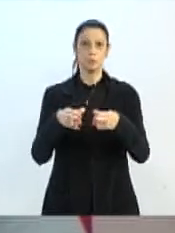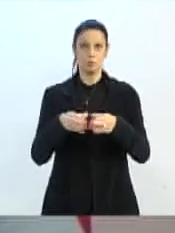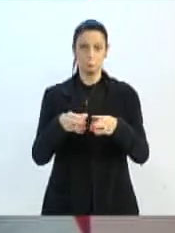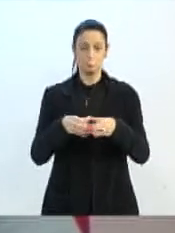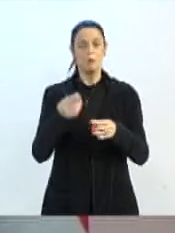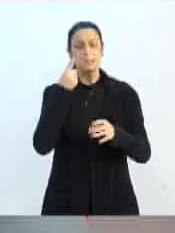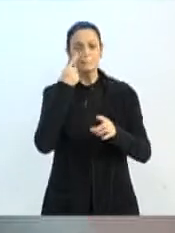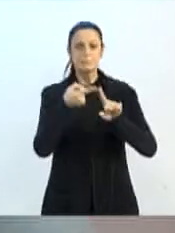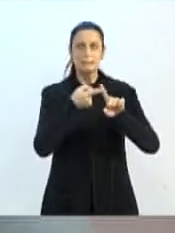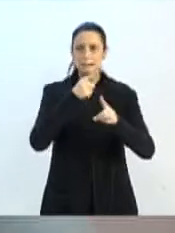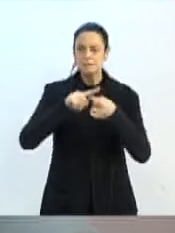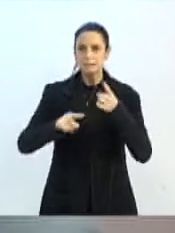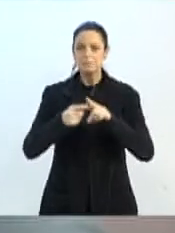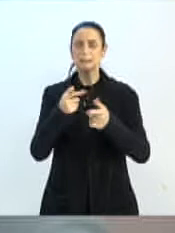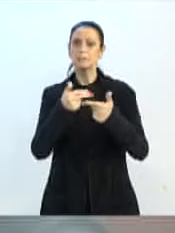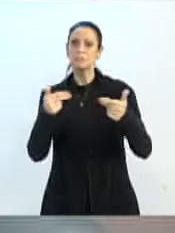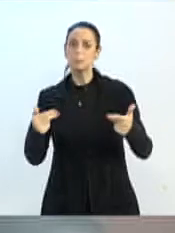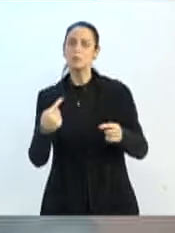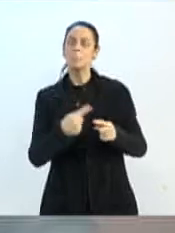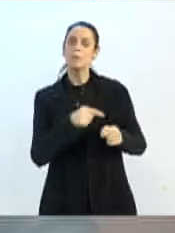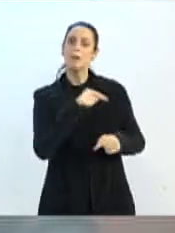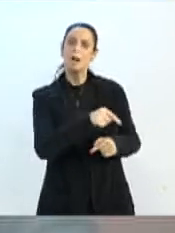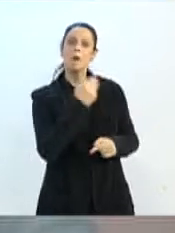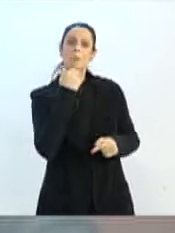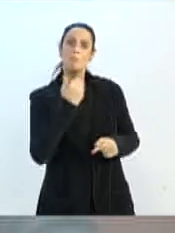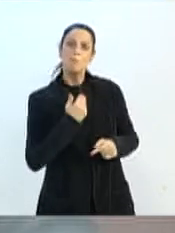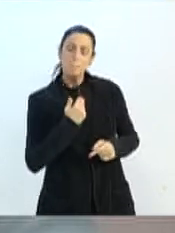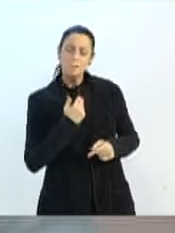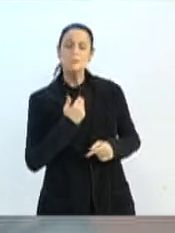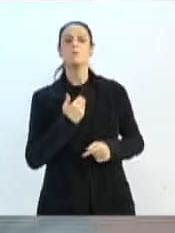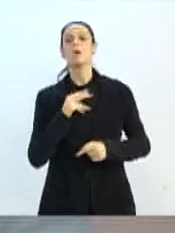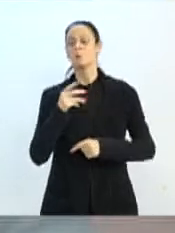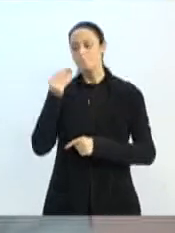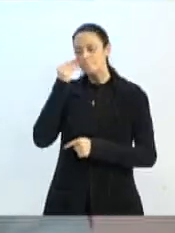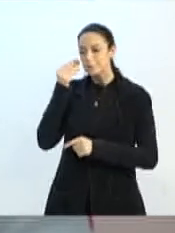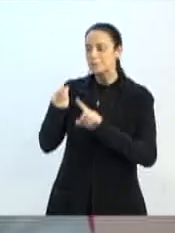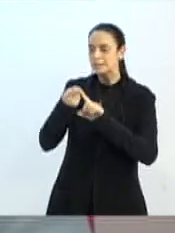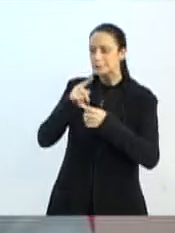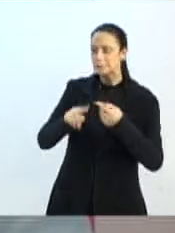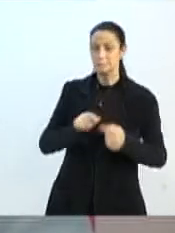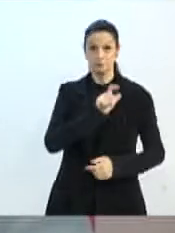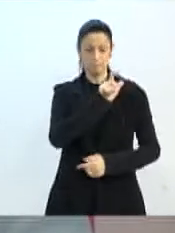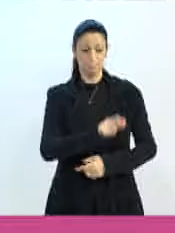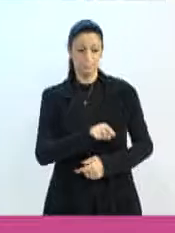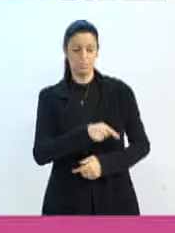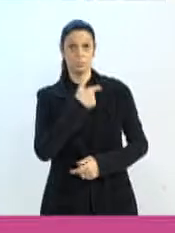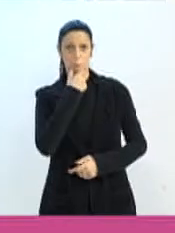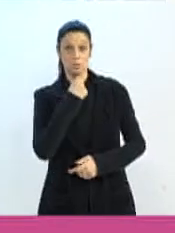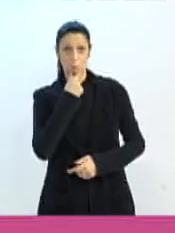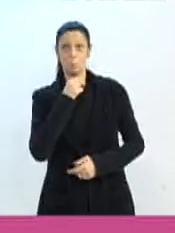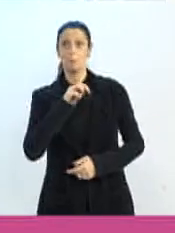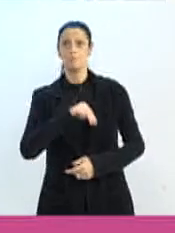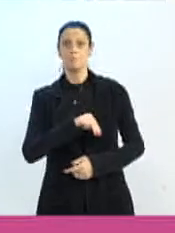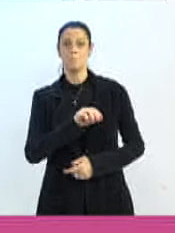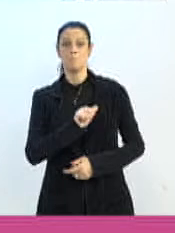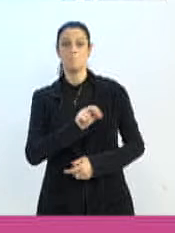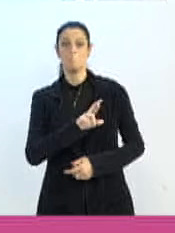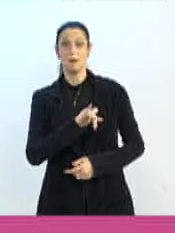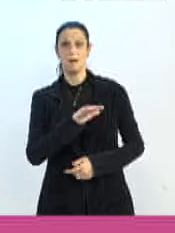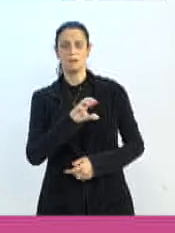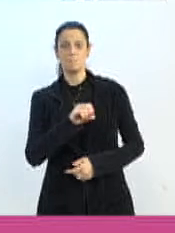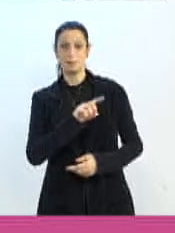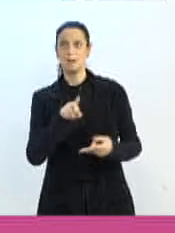alinharmos demandas trazidas pela comunidade, nesse caso representado pelo morador Marcelo e a Rosimeire,